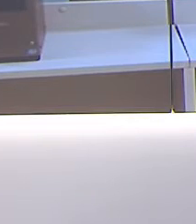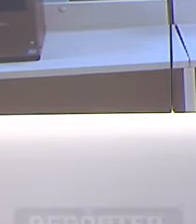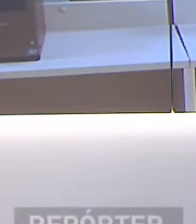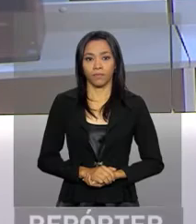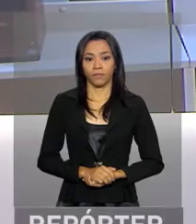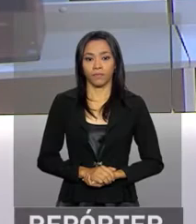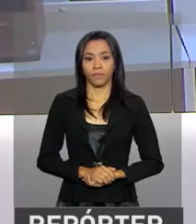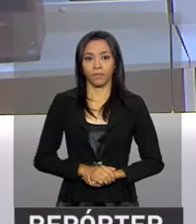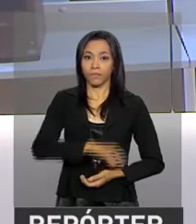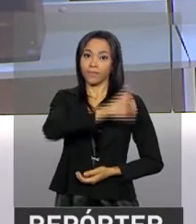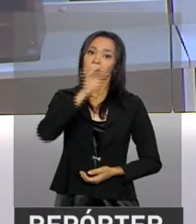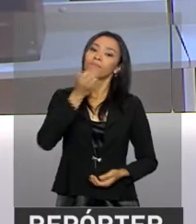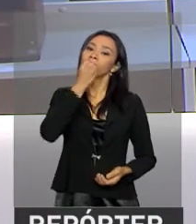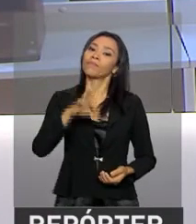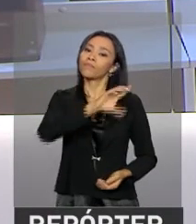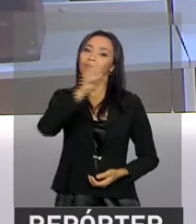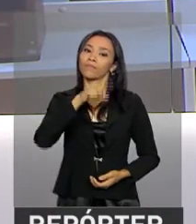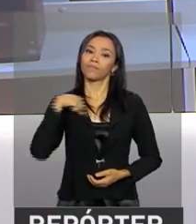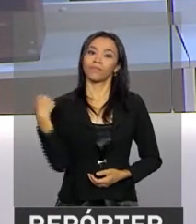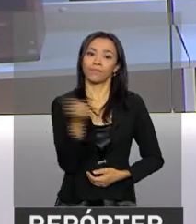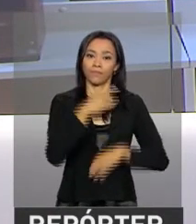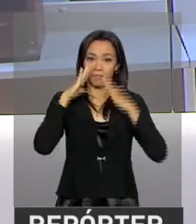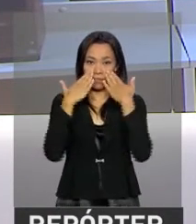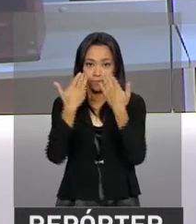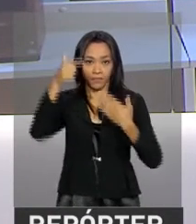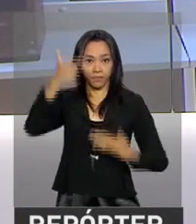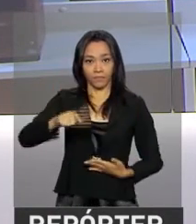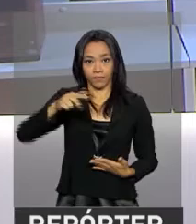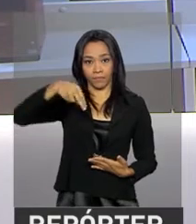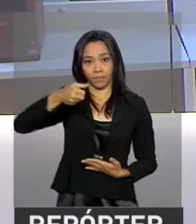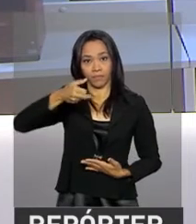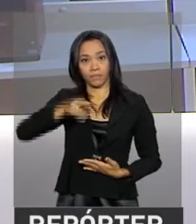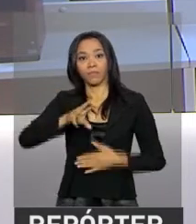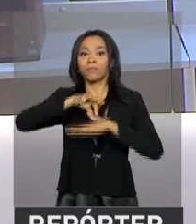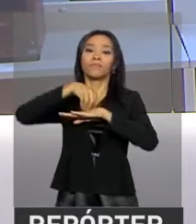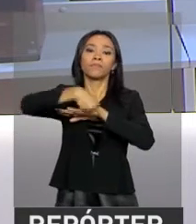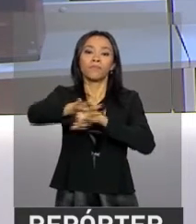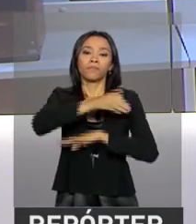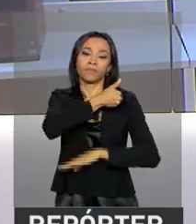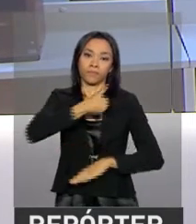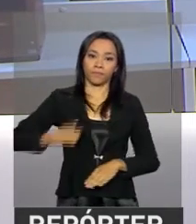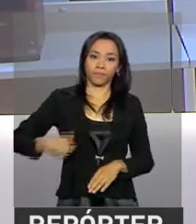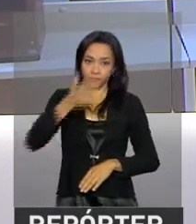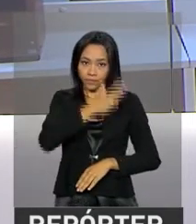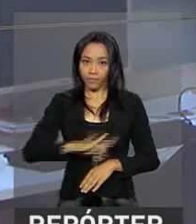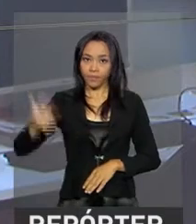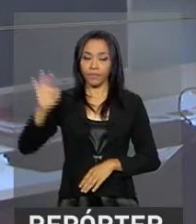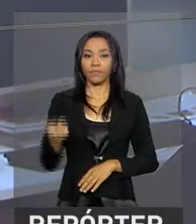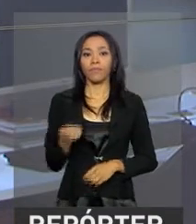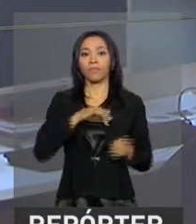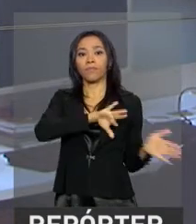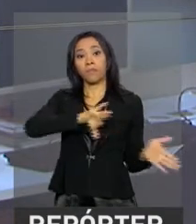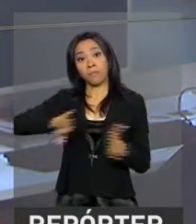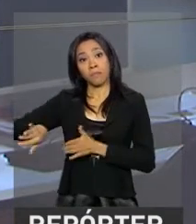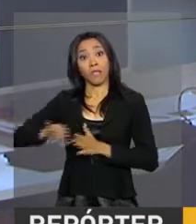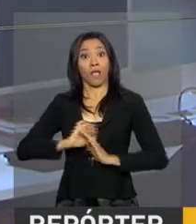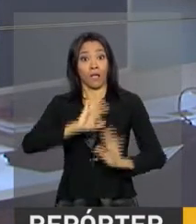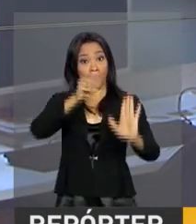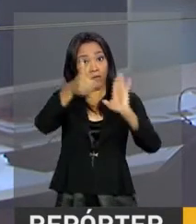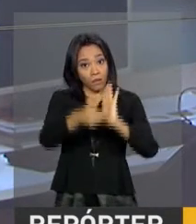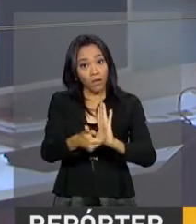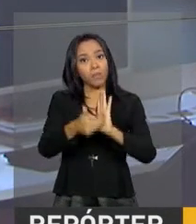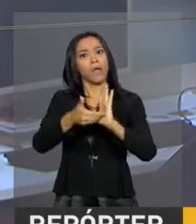olá bom dia estamos de volta com repórter nbr e as notícias do governo federal a câmara dos deputados